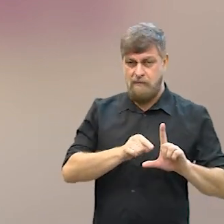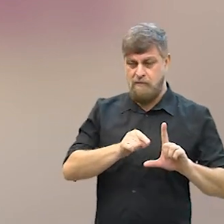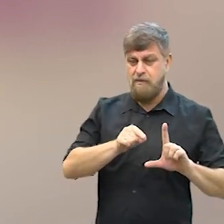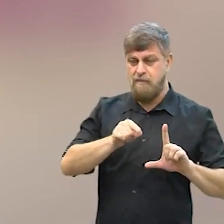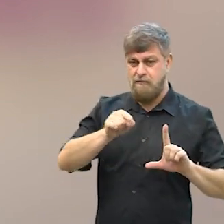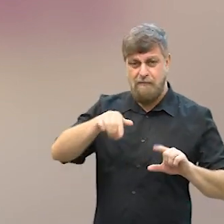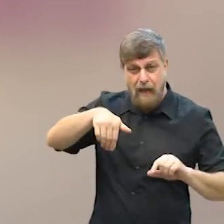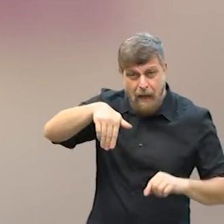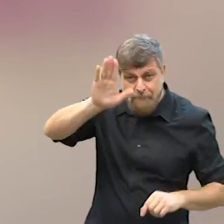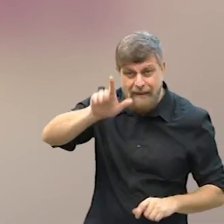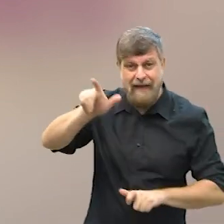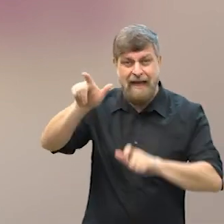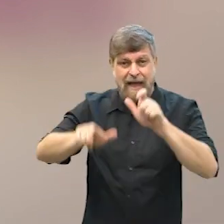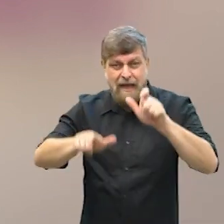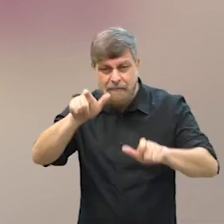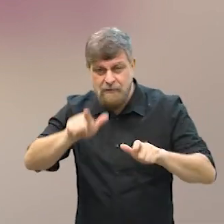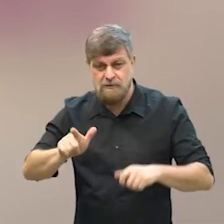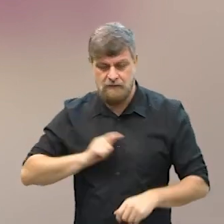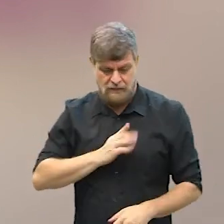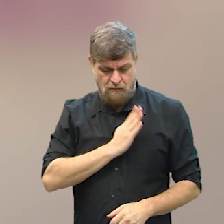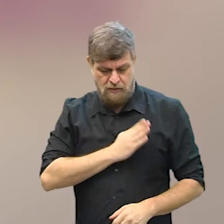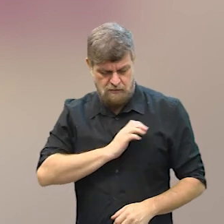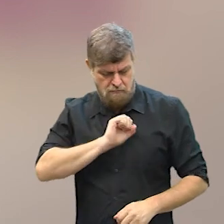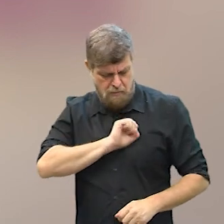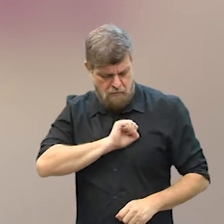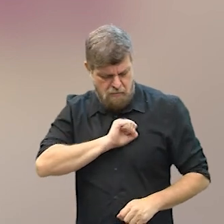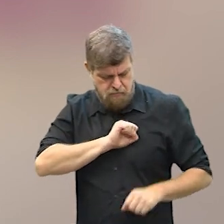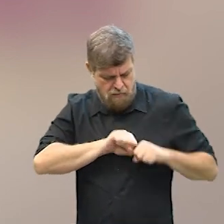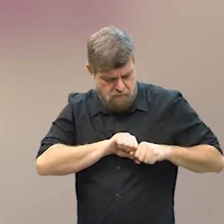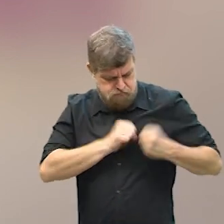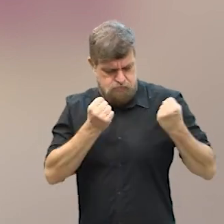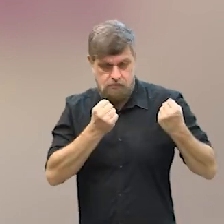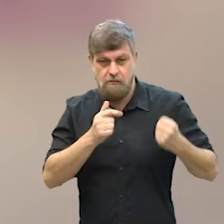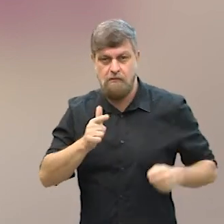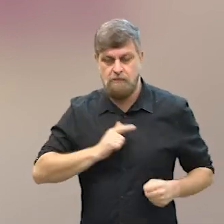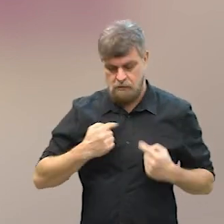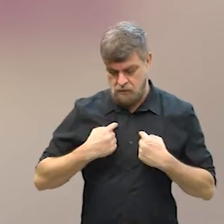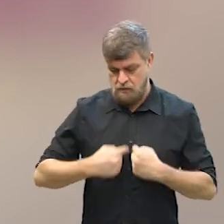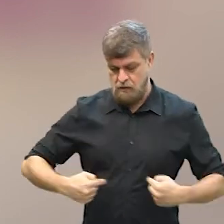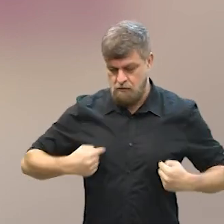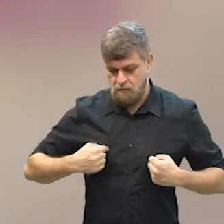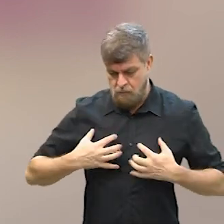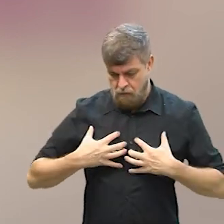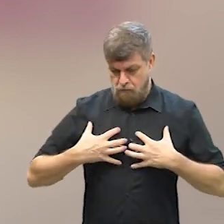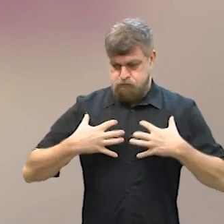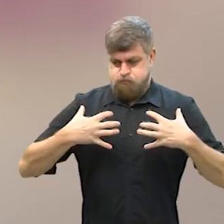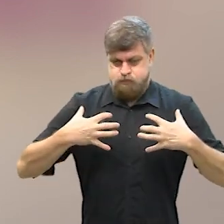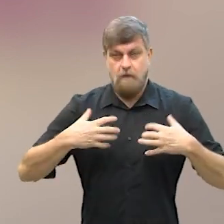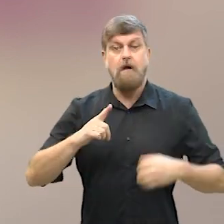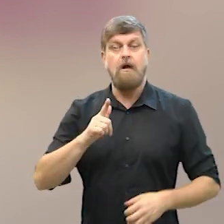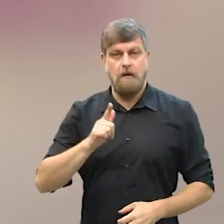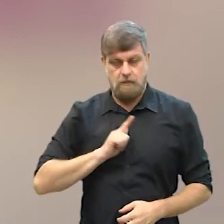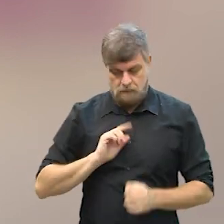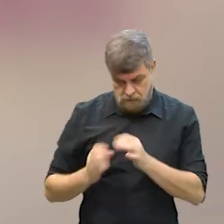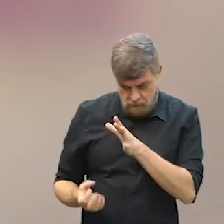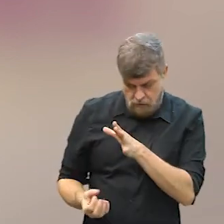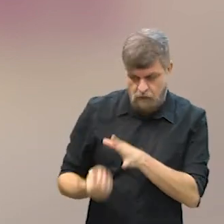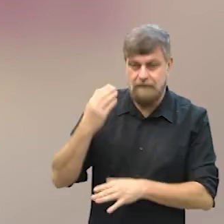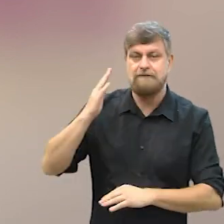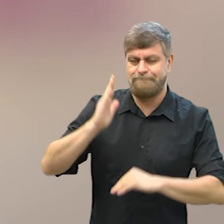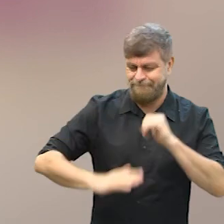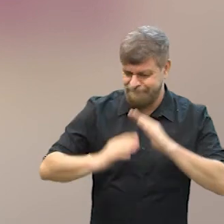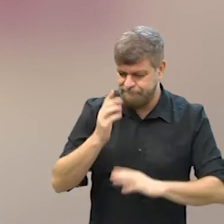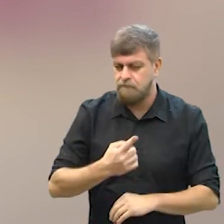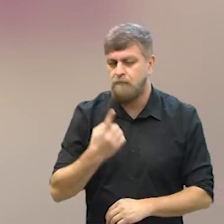a chance de o indivíduo ter um mal maior, um infarto em casa, um edema pulmonar, isso tem acontecido na